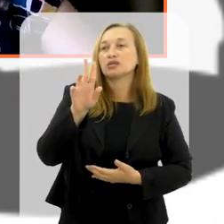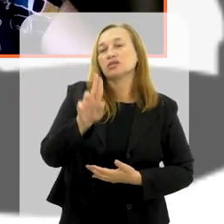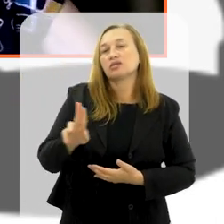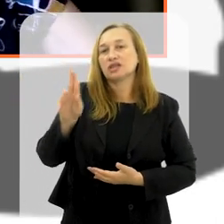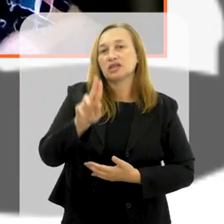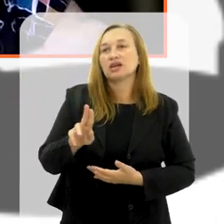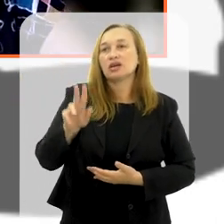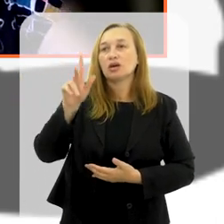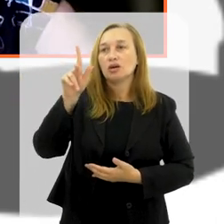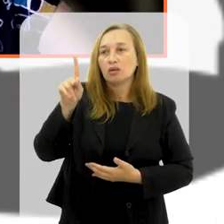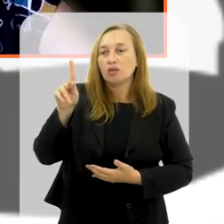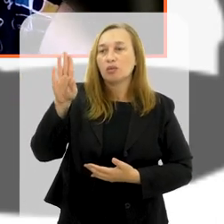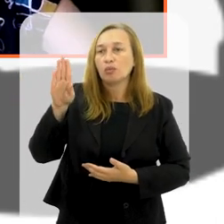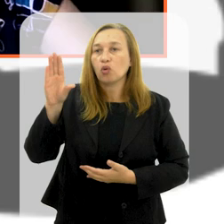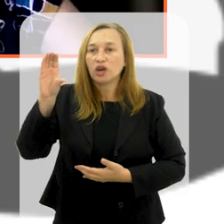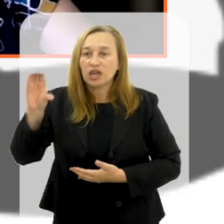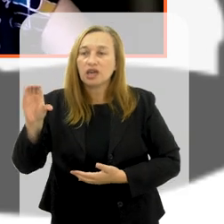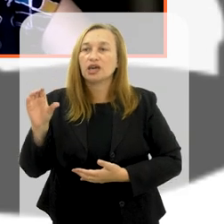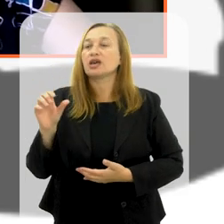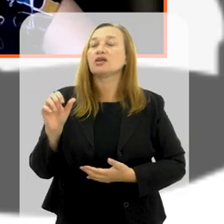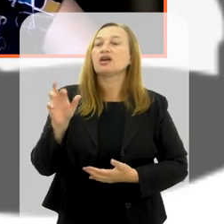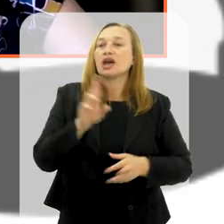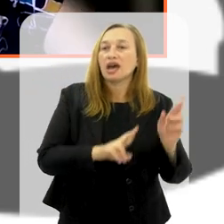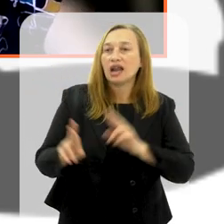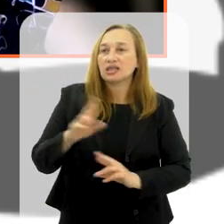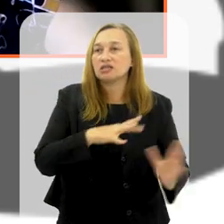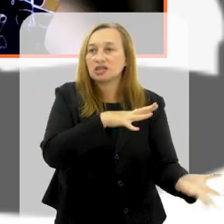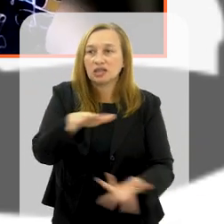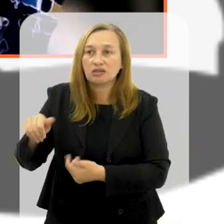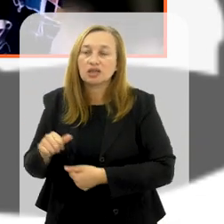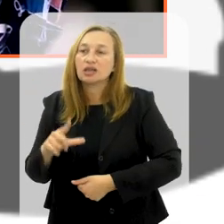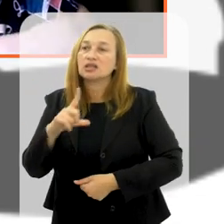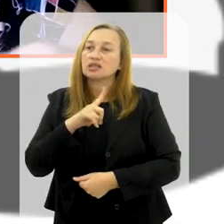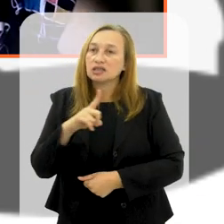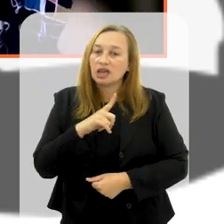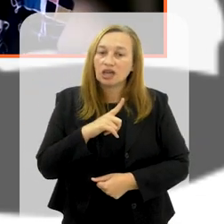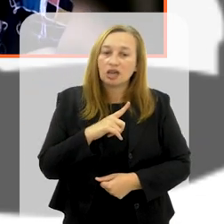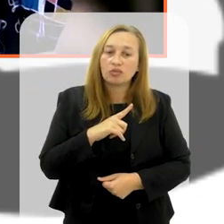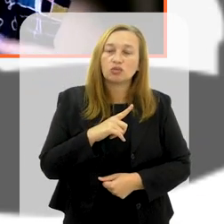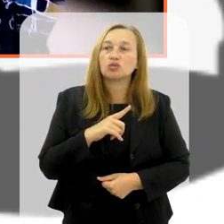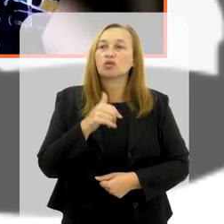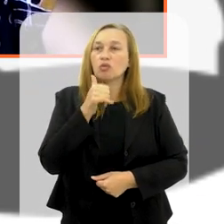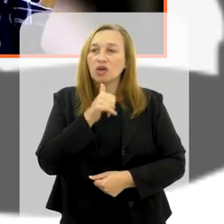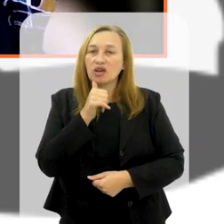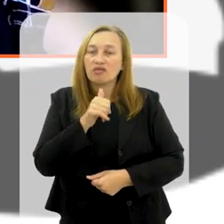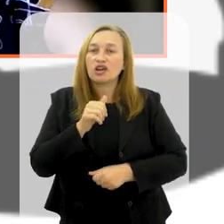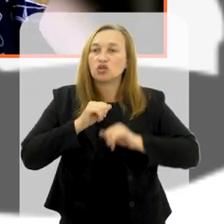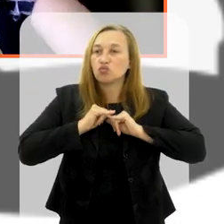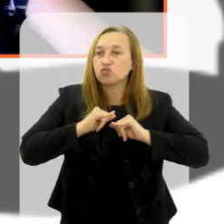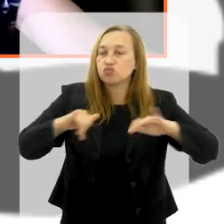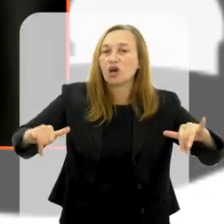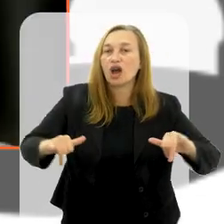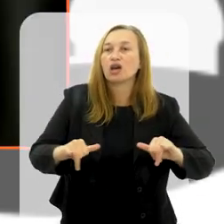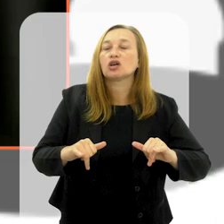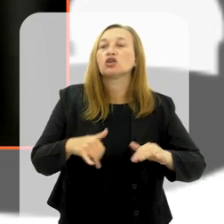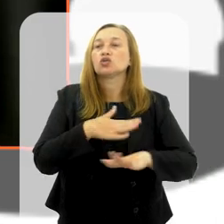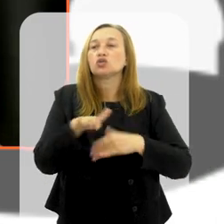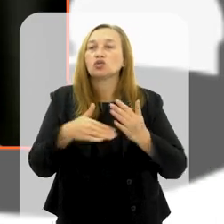Instituto de Relações Internacionais também chega lá no Brics Policy Center. Nós temos uma newsletter que vai divulgar todos